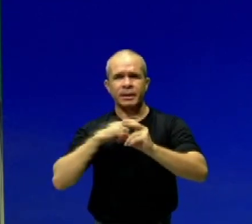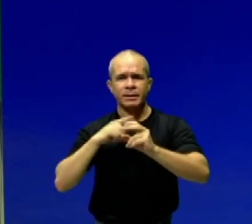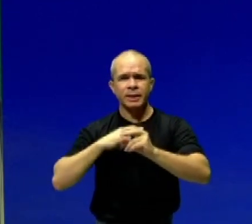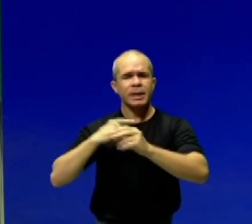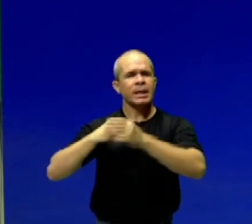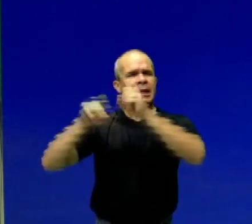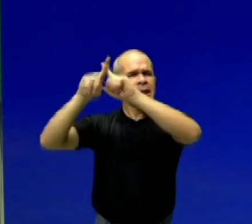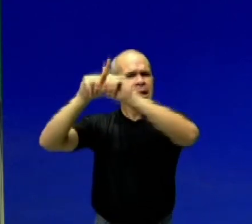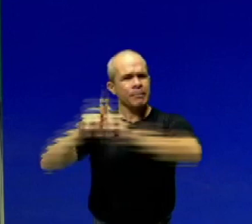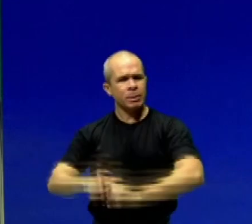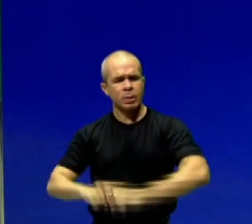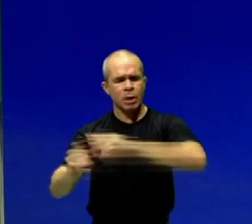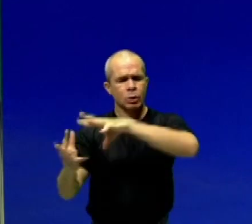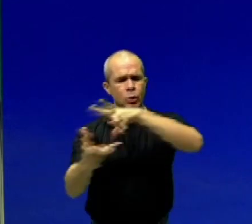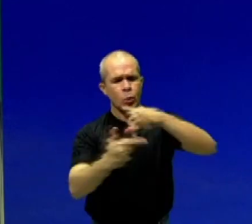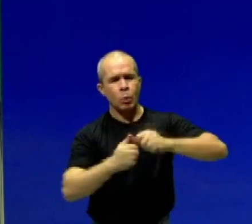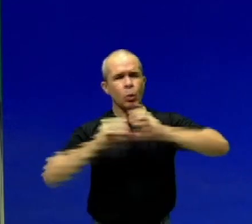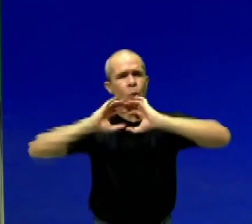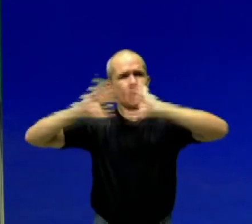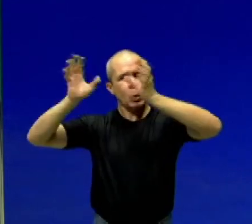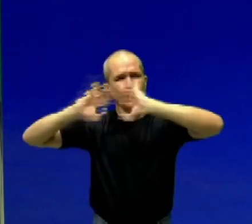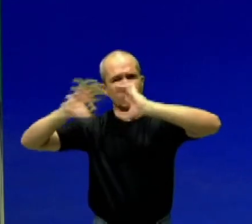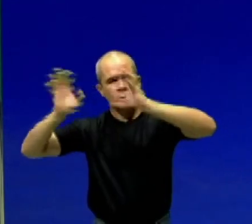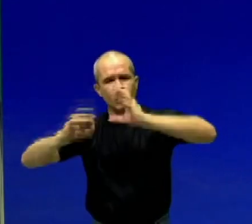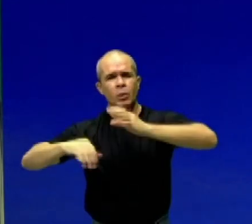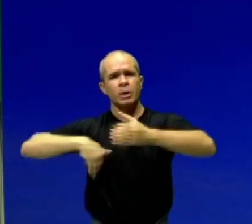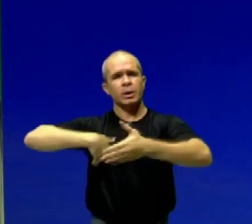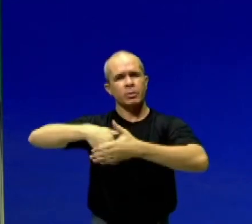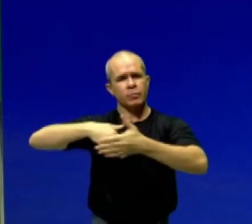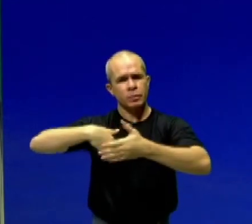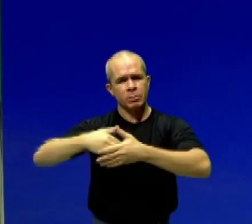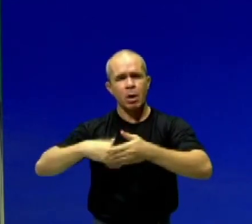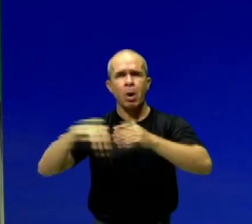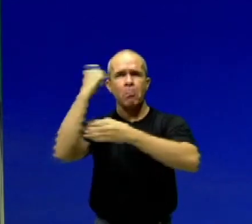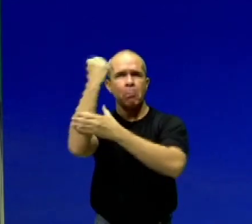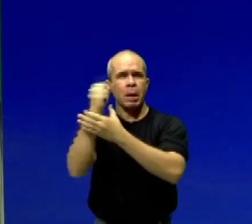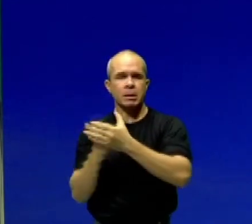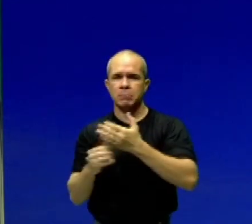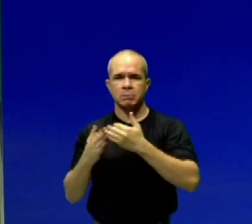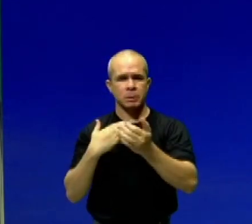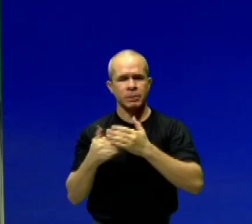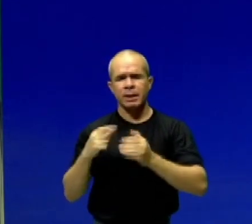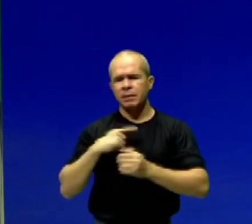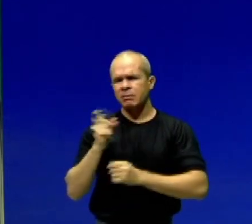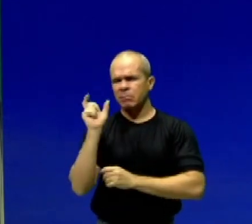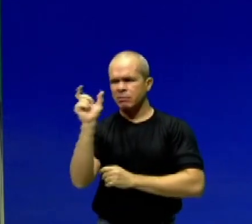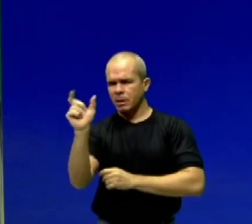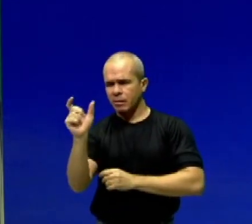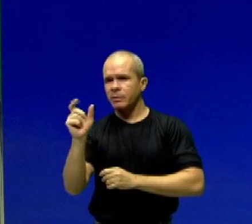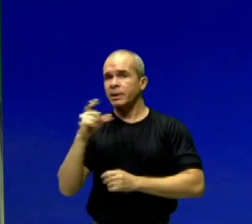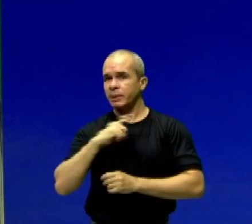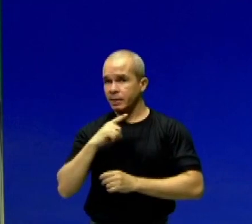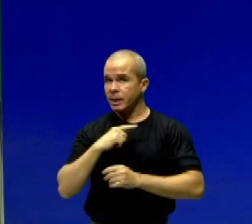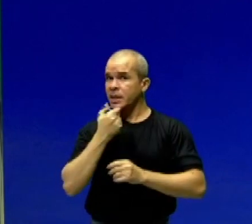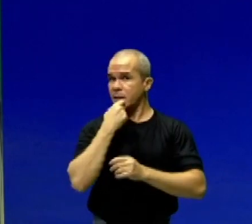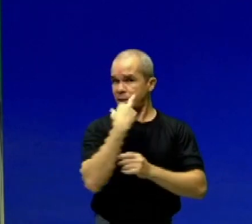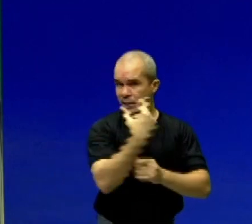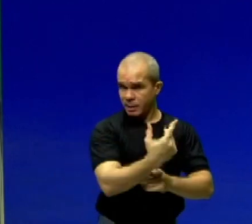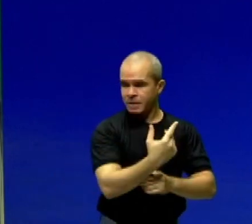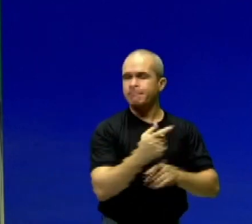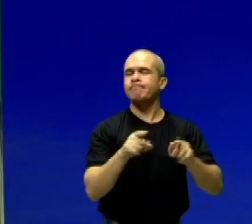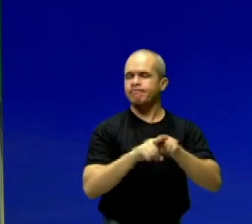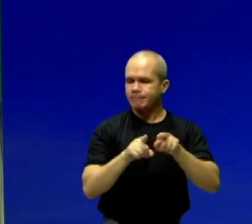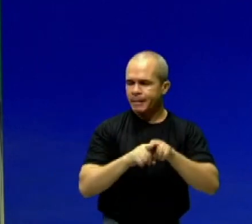torneios mundiais de vôlei, de soccer, de basketball, será que tem algumas palavras que eles usam na língua inglesa? Tem,